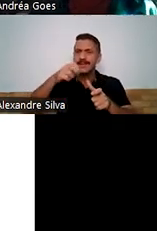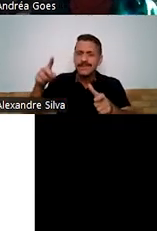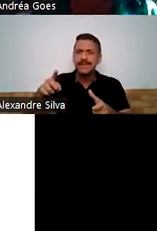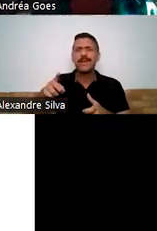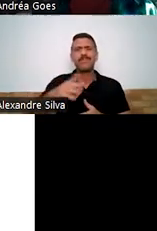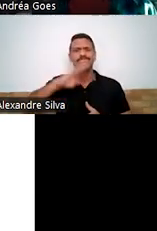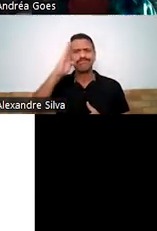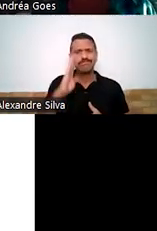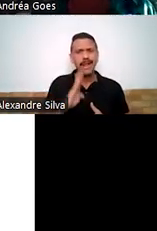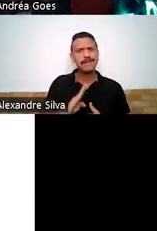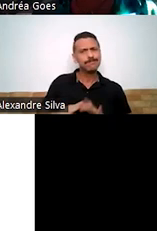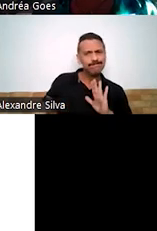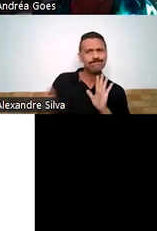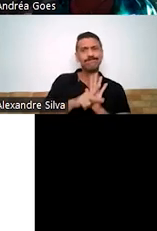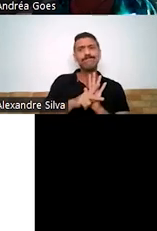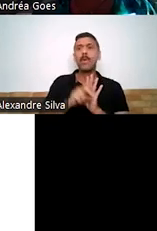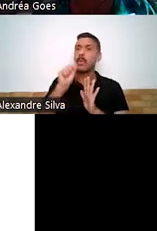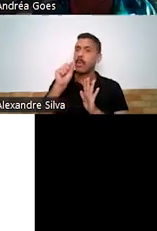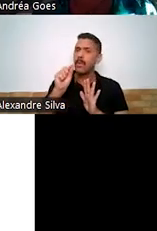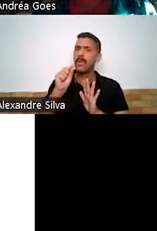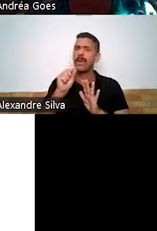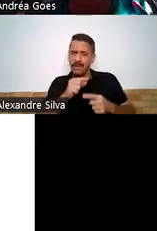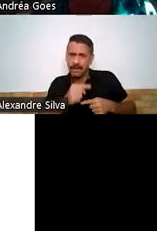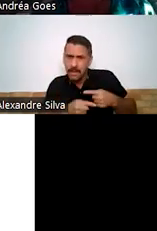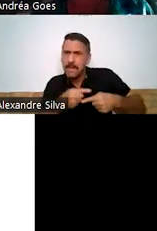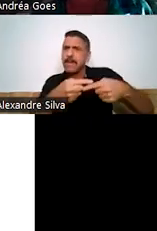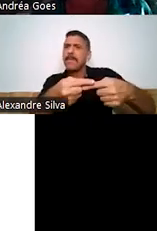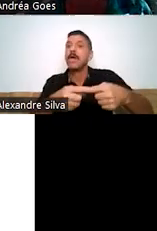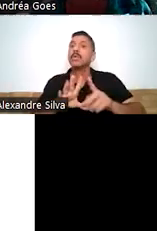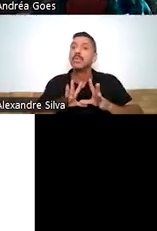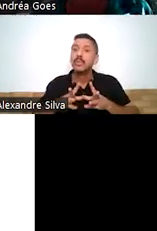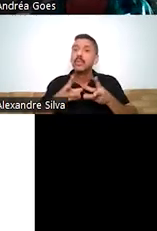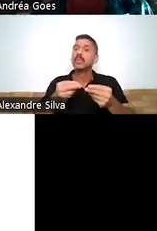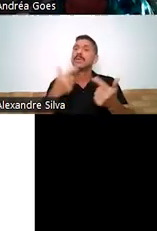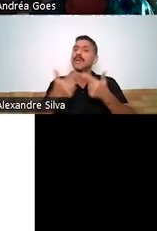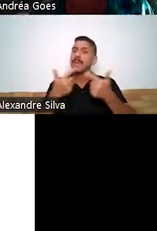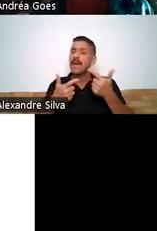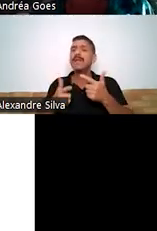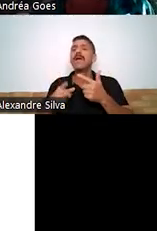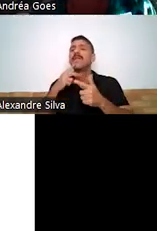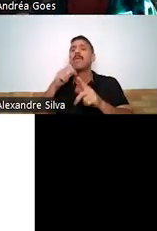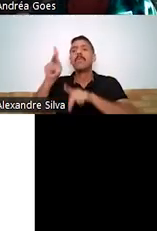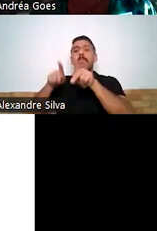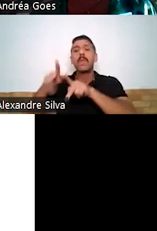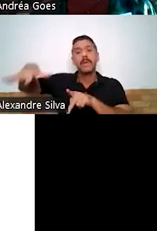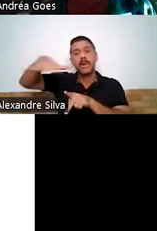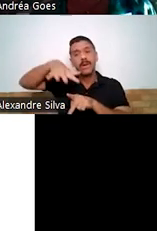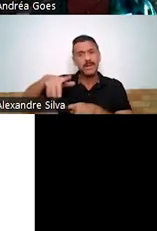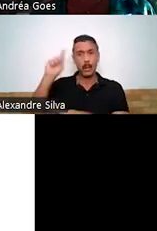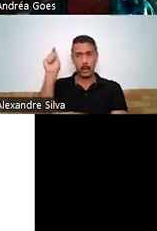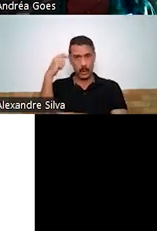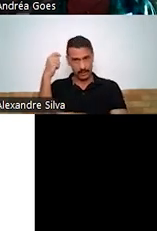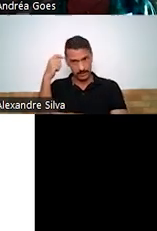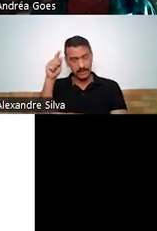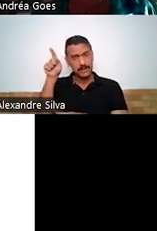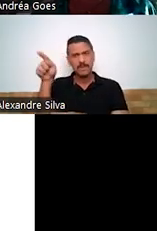a origem da nossa cultura, toda ela é trabalhada, é retratada através das populações do Rio Grande, e aí ele mostra